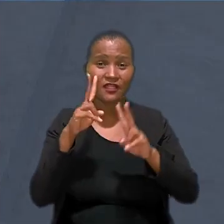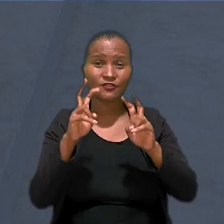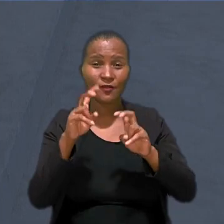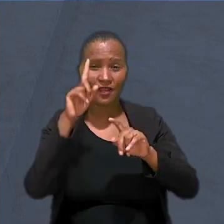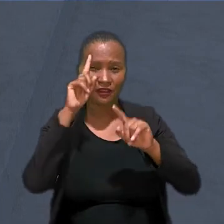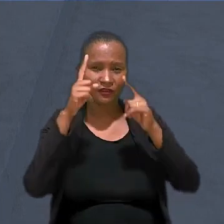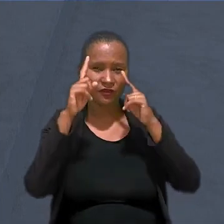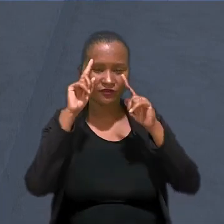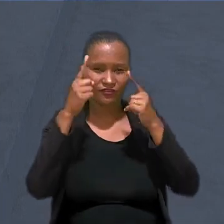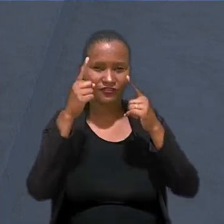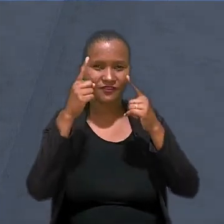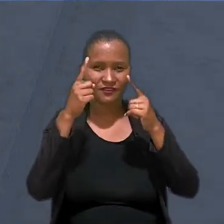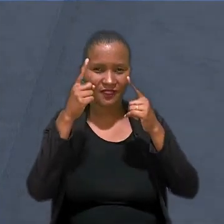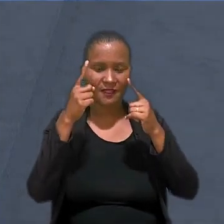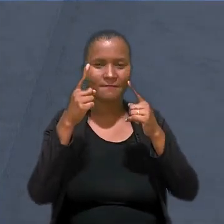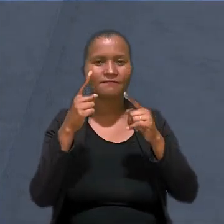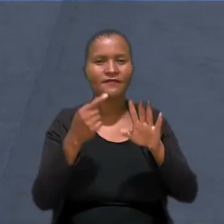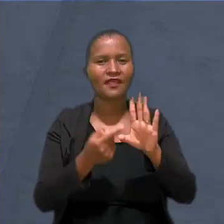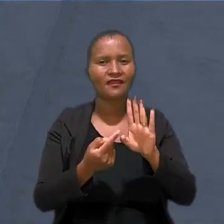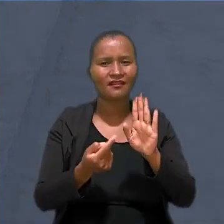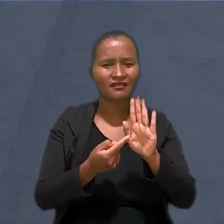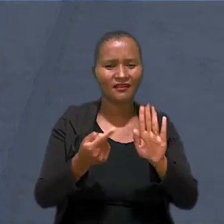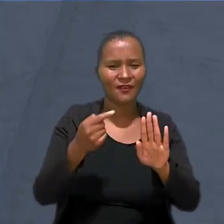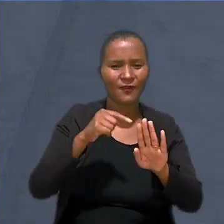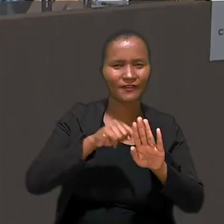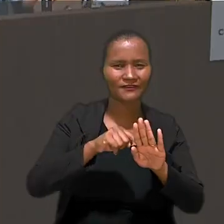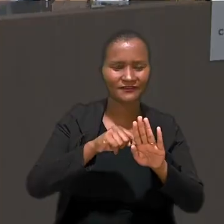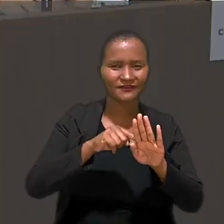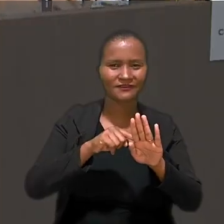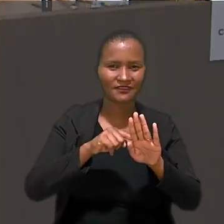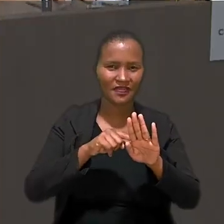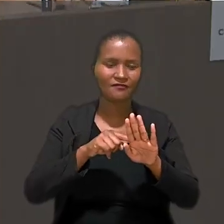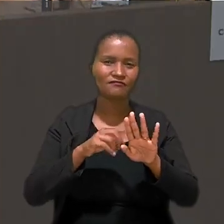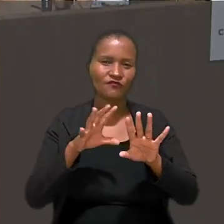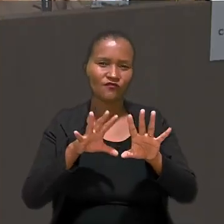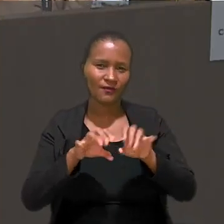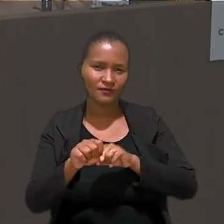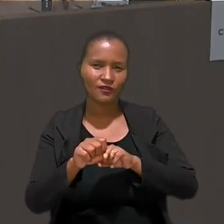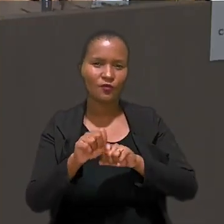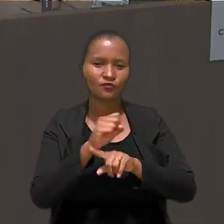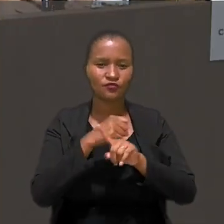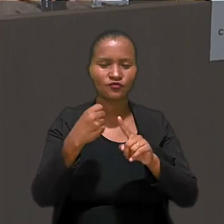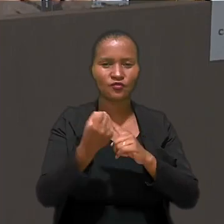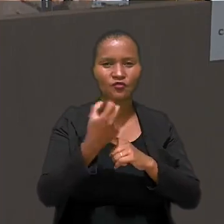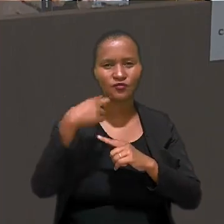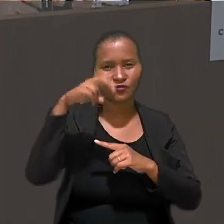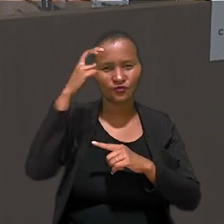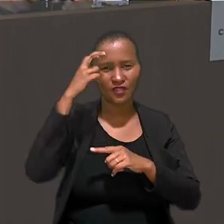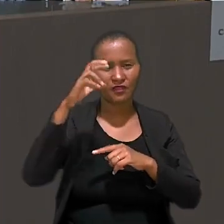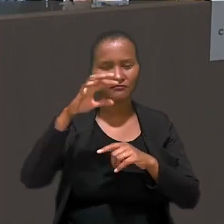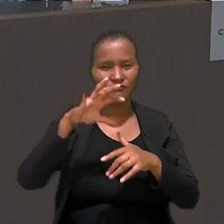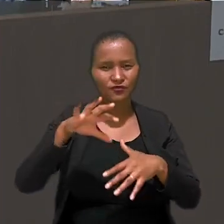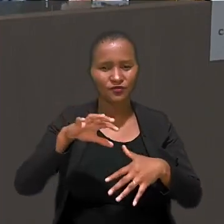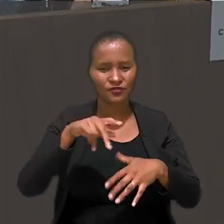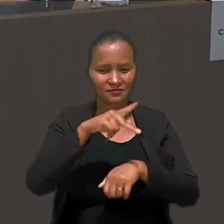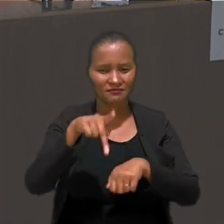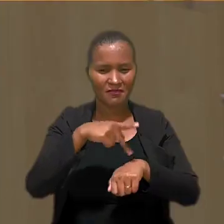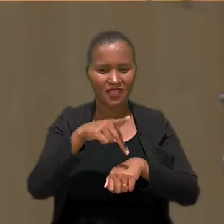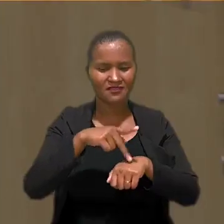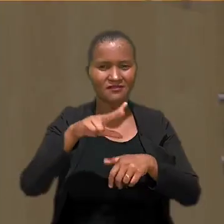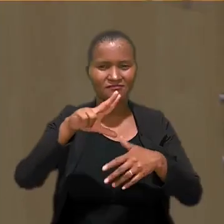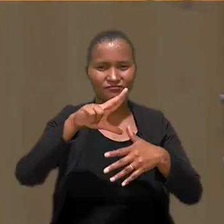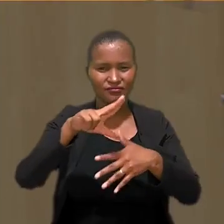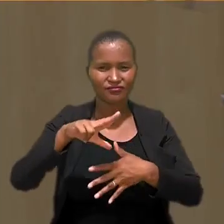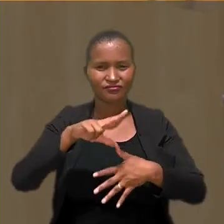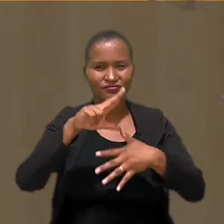ideologia da democracia racial com o constitucionalismo na formação sociocultural dos países latino-americanos. O